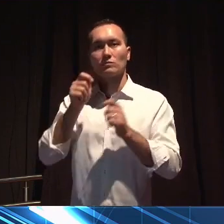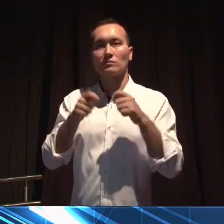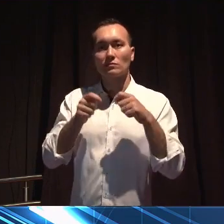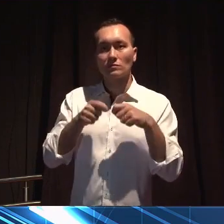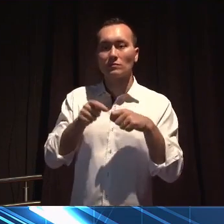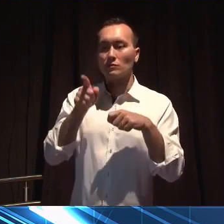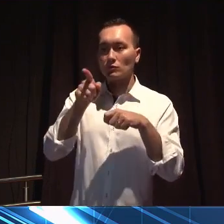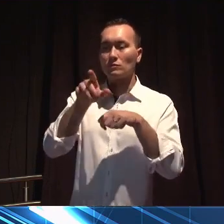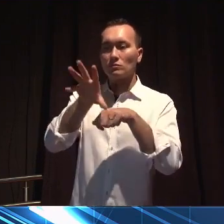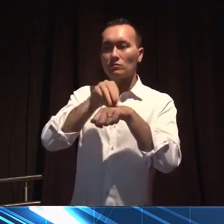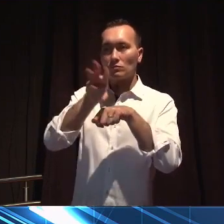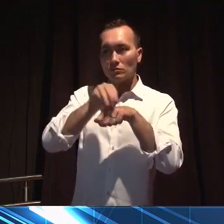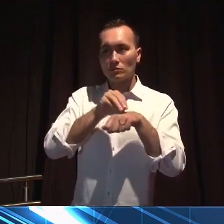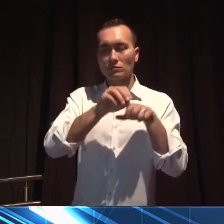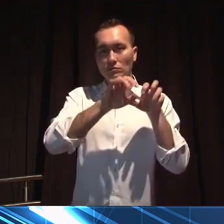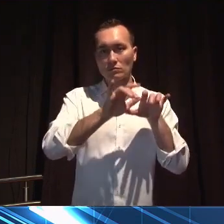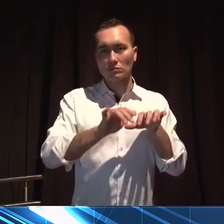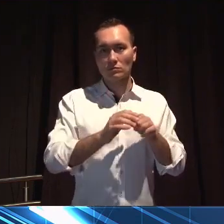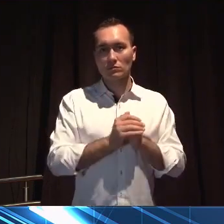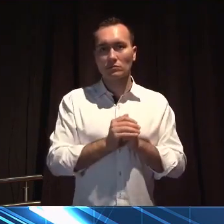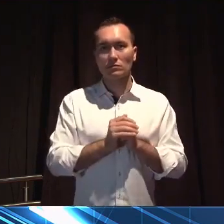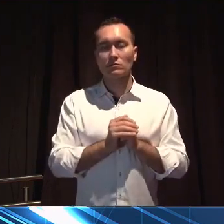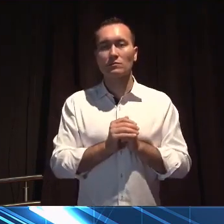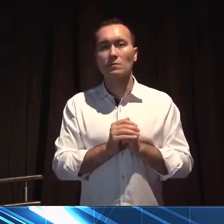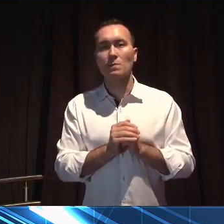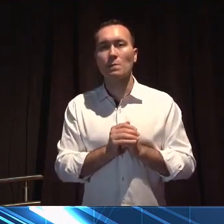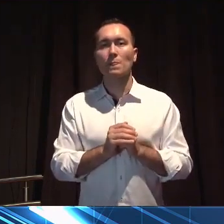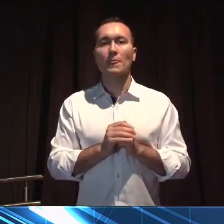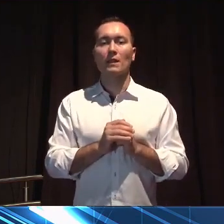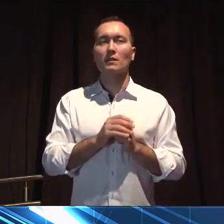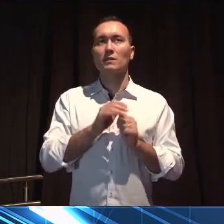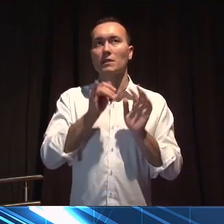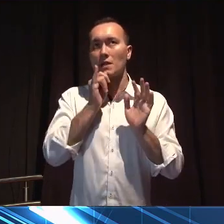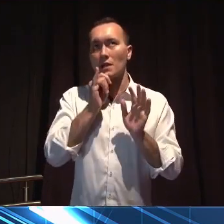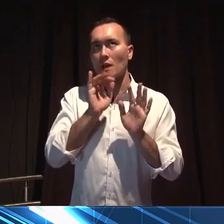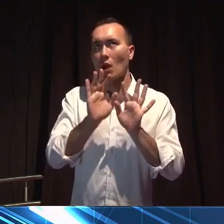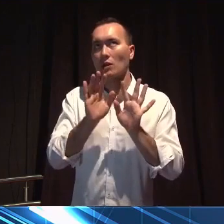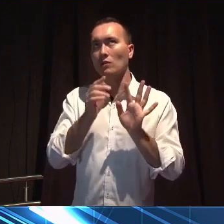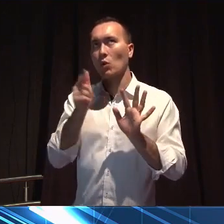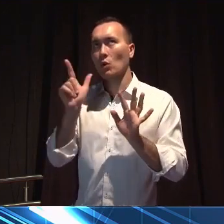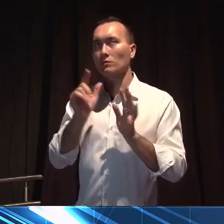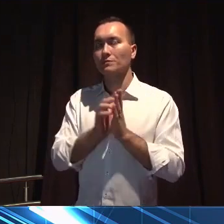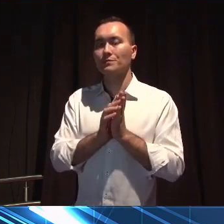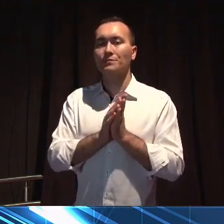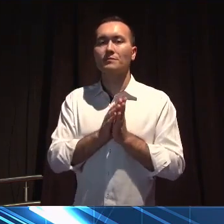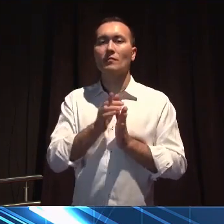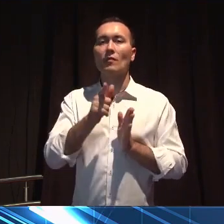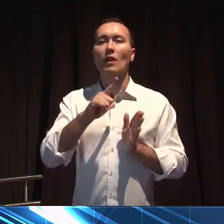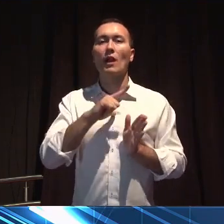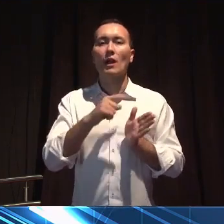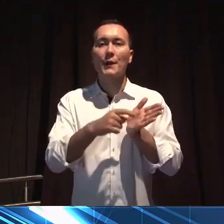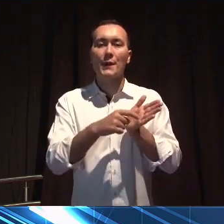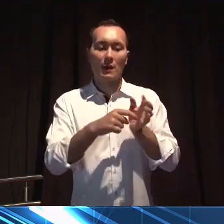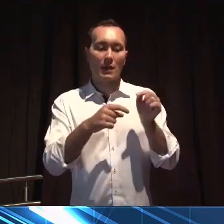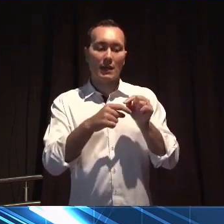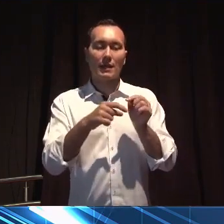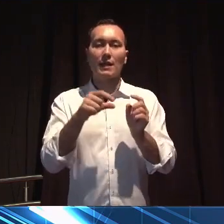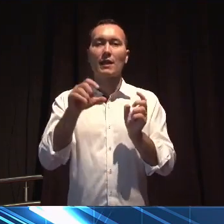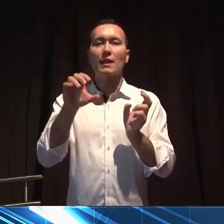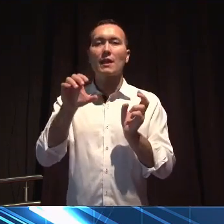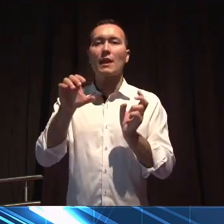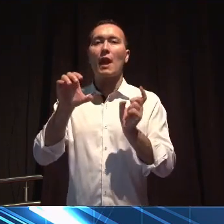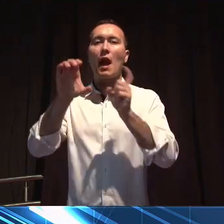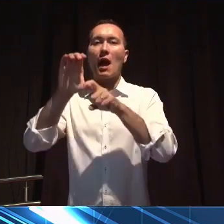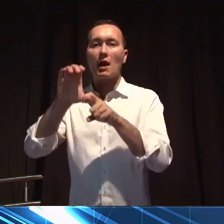autorização. Imagina que tu tem uma app lá que depende do Google, sei lá, do Google, do Gmail, né? Aí tu faz um OAuth, tem que